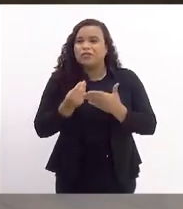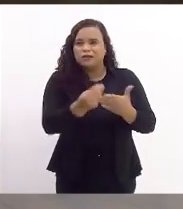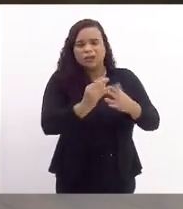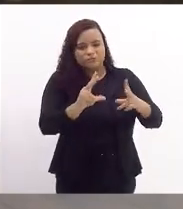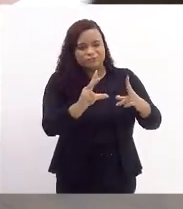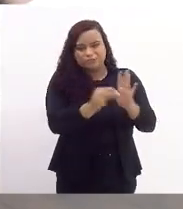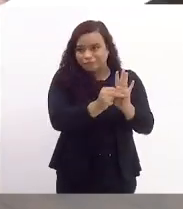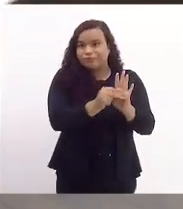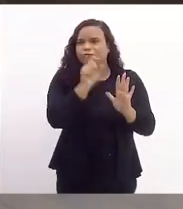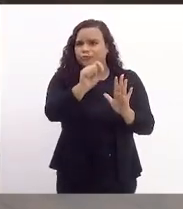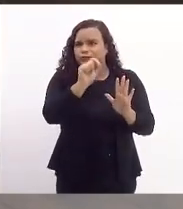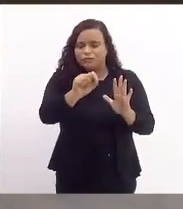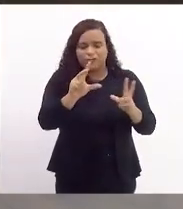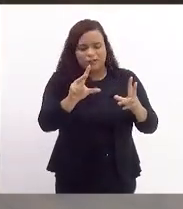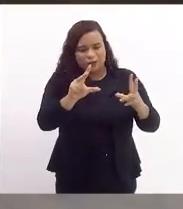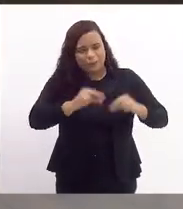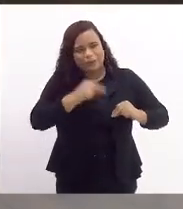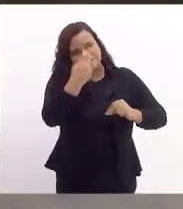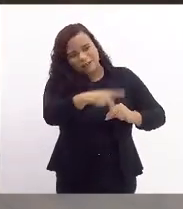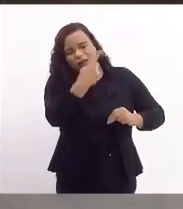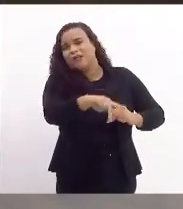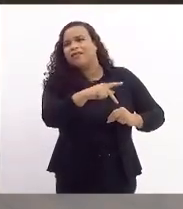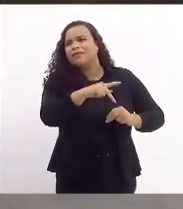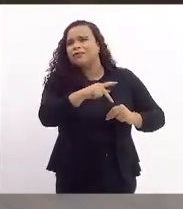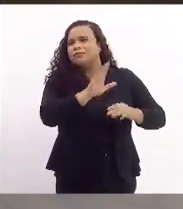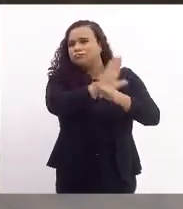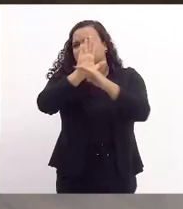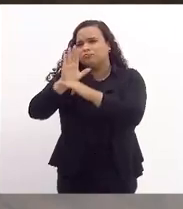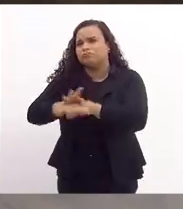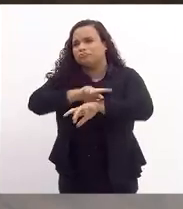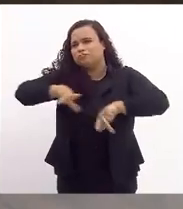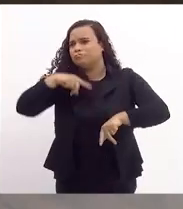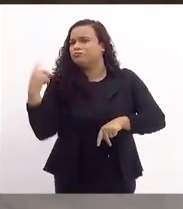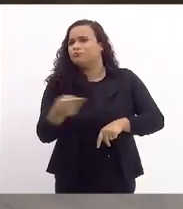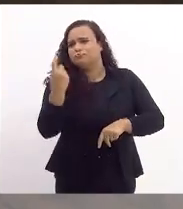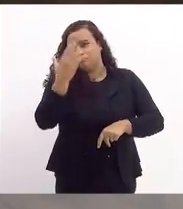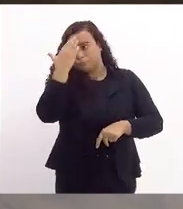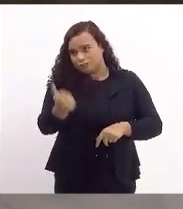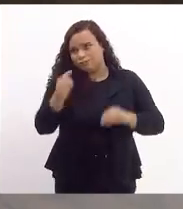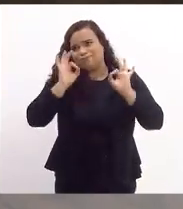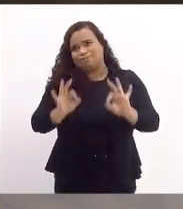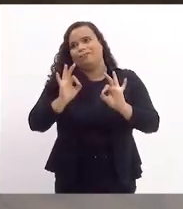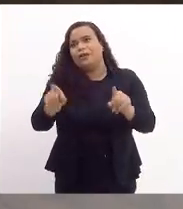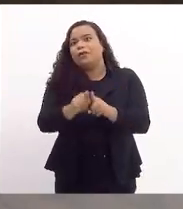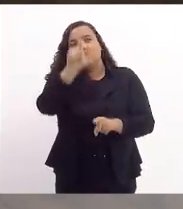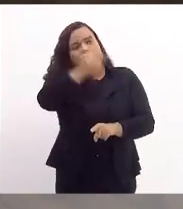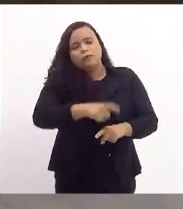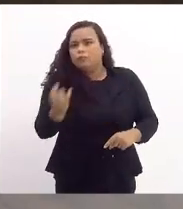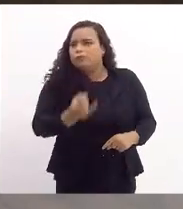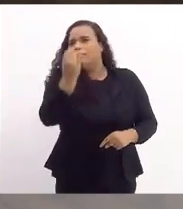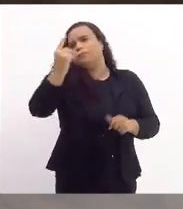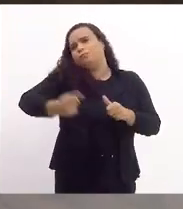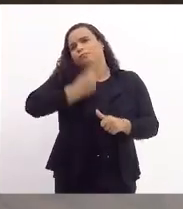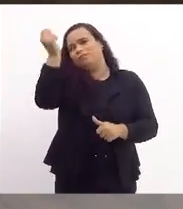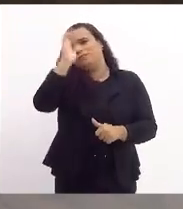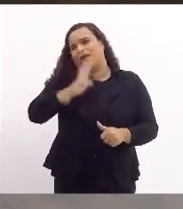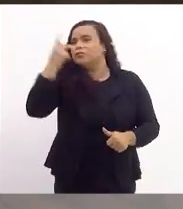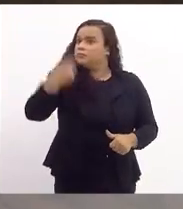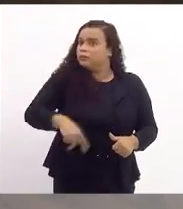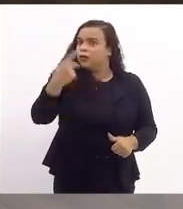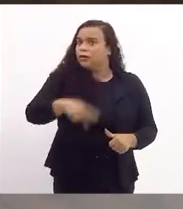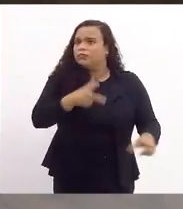contribuição inegável todo mundo aqui sabe né e do quanto ele foi importante o primeiro brasileiro